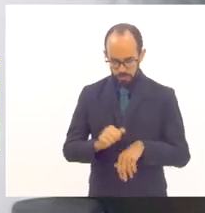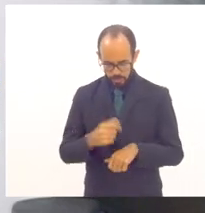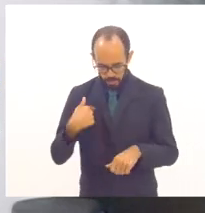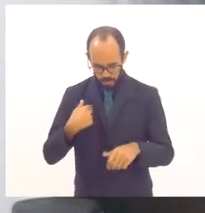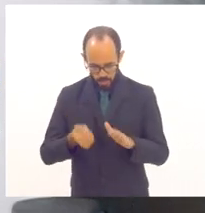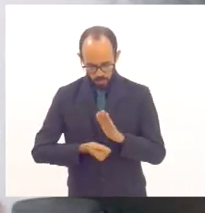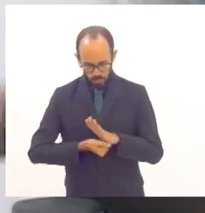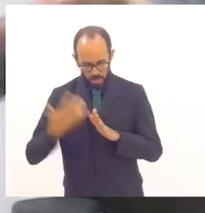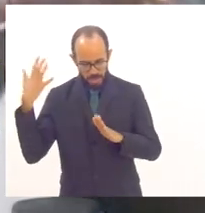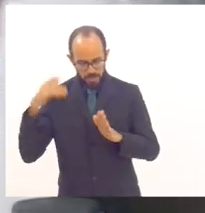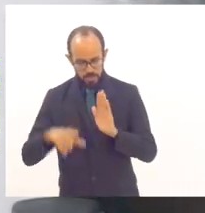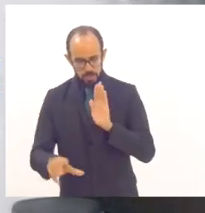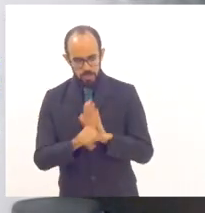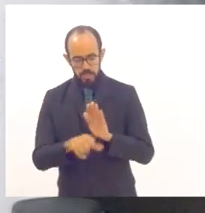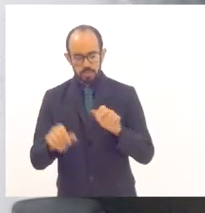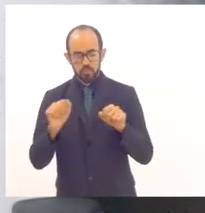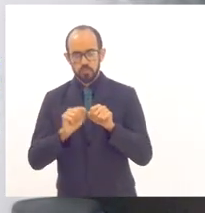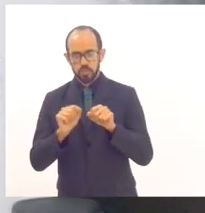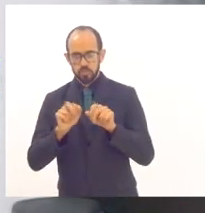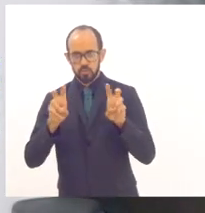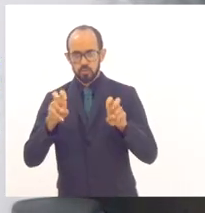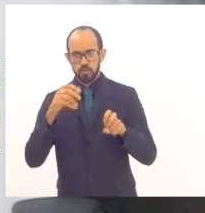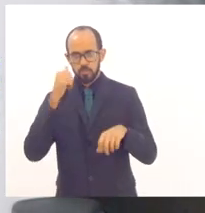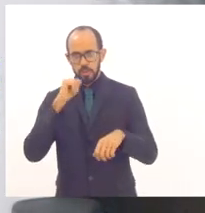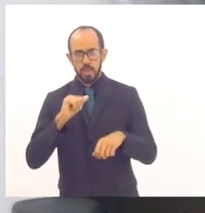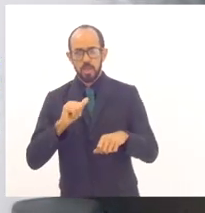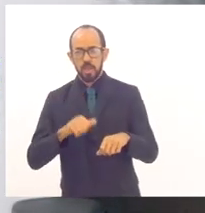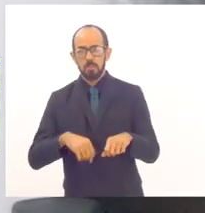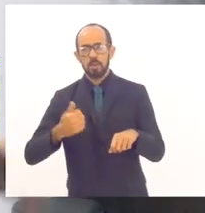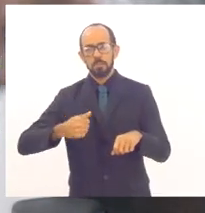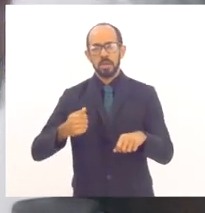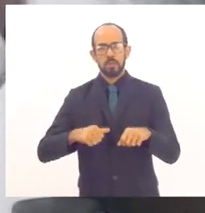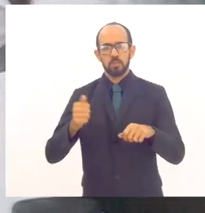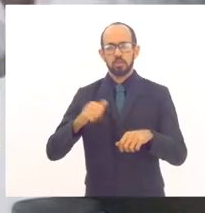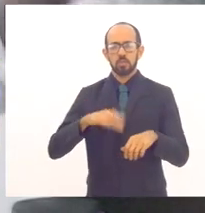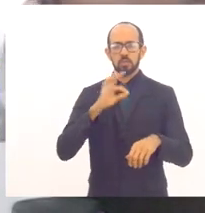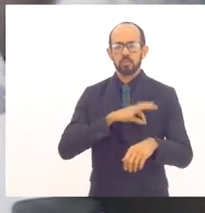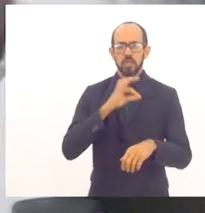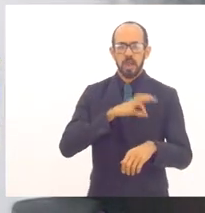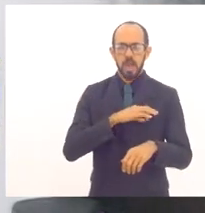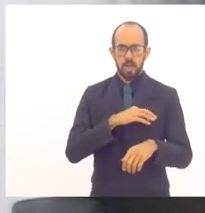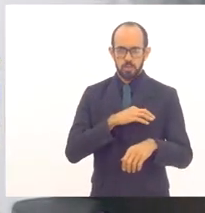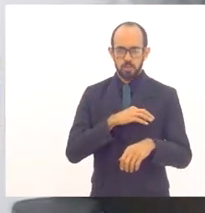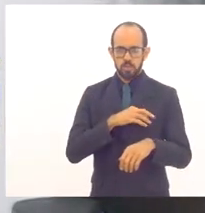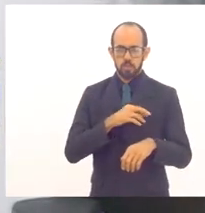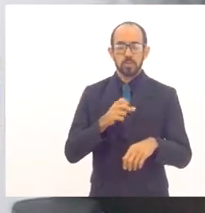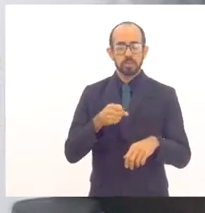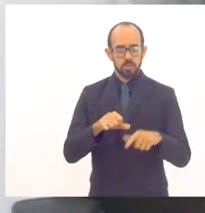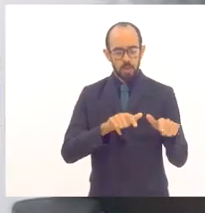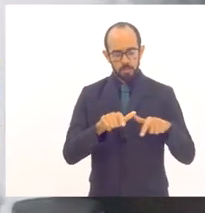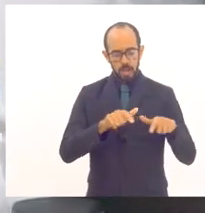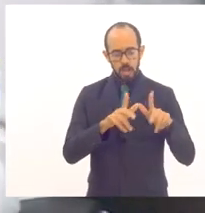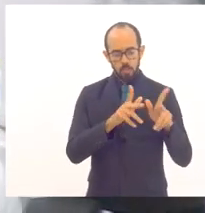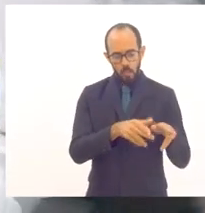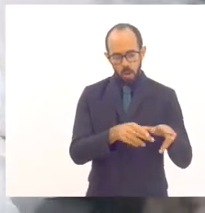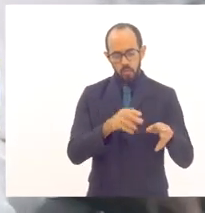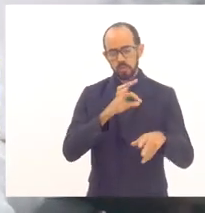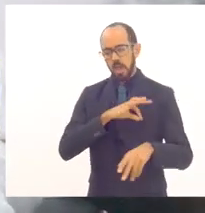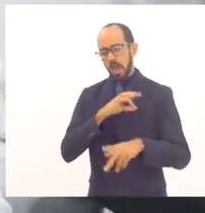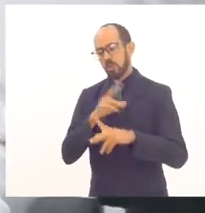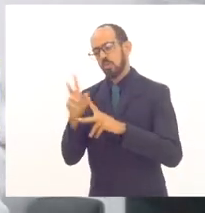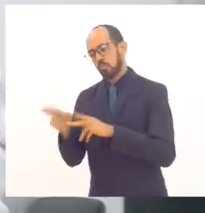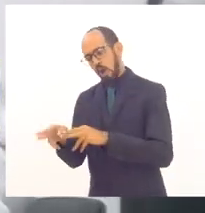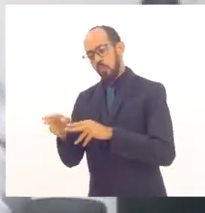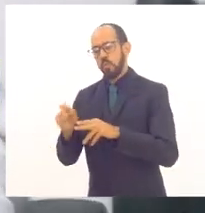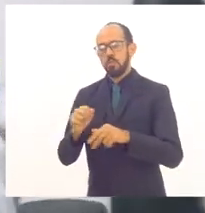e muitas leis sobre mulher. Uma foi no piso salarial regional. Trabalho igual, salário igual. Na época,